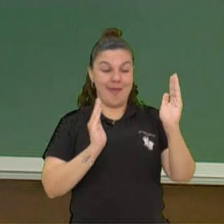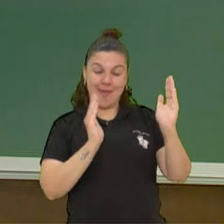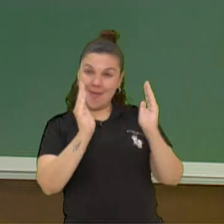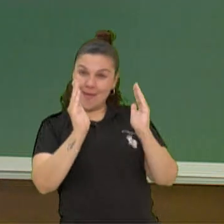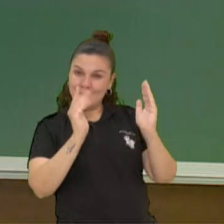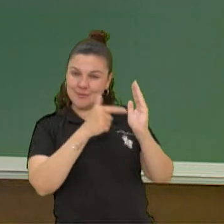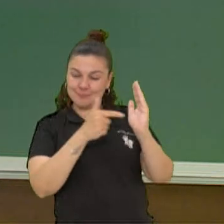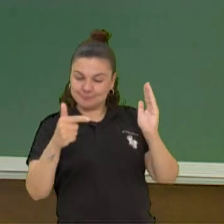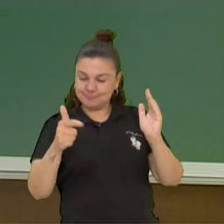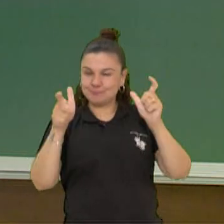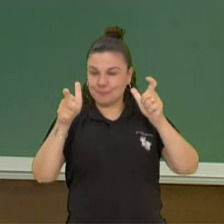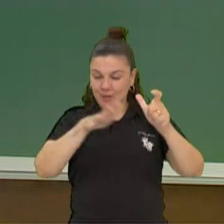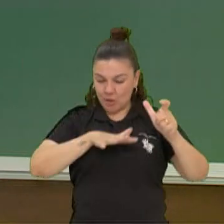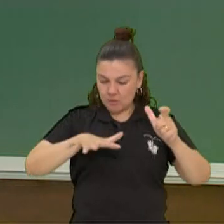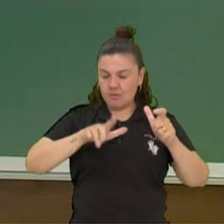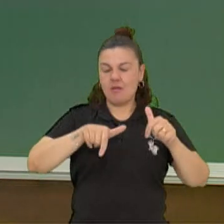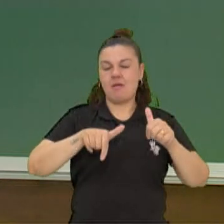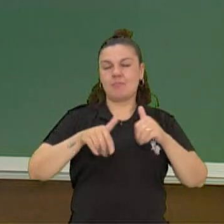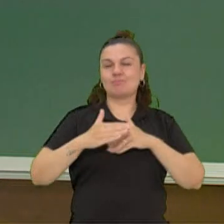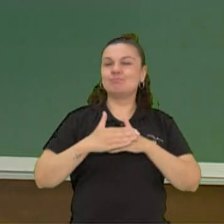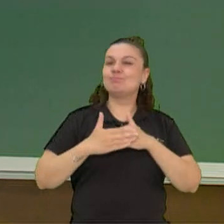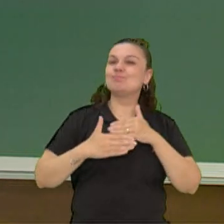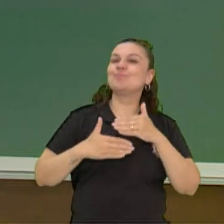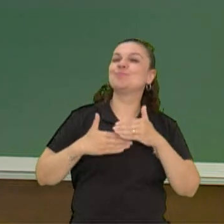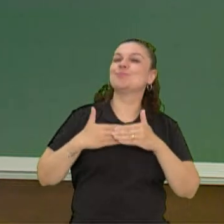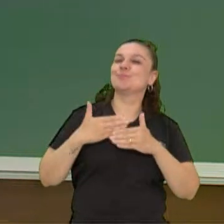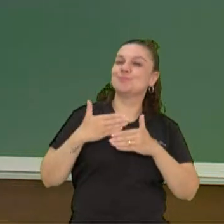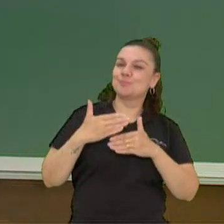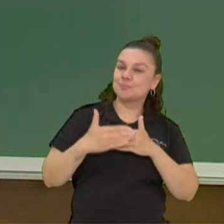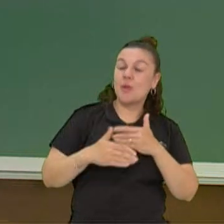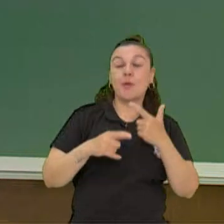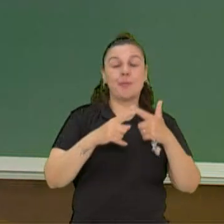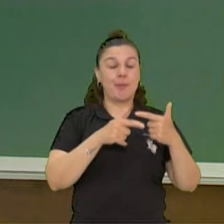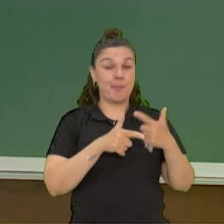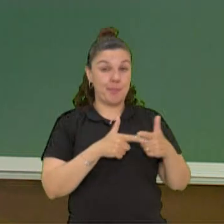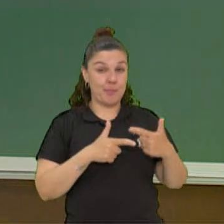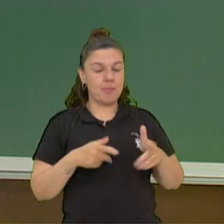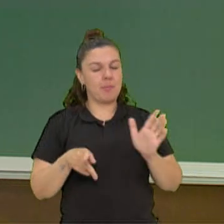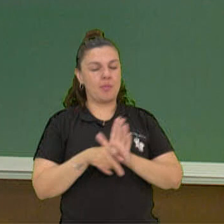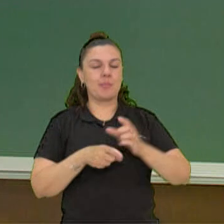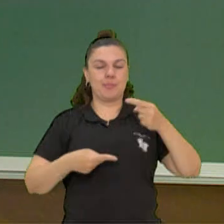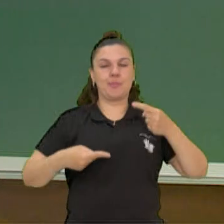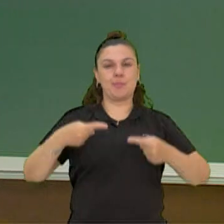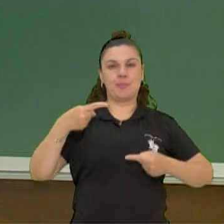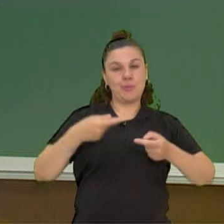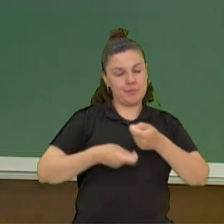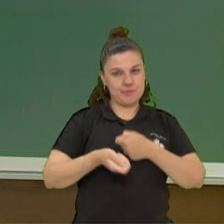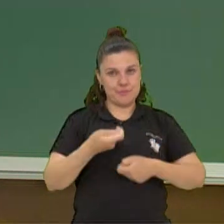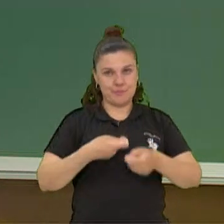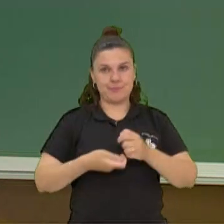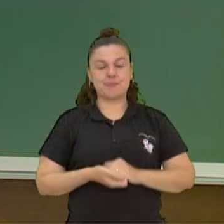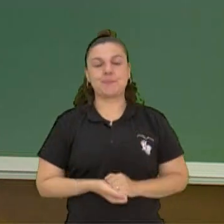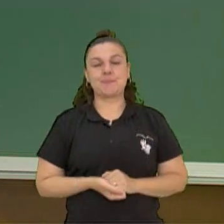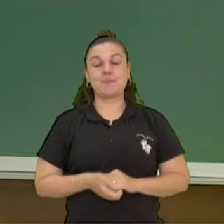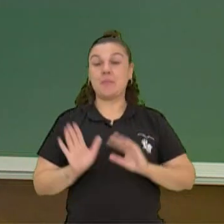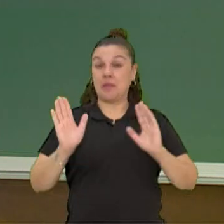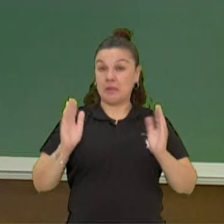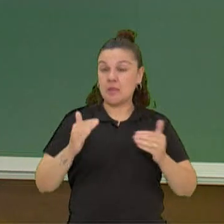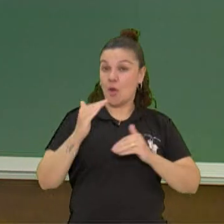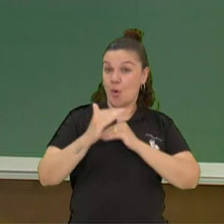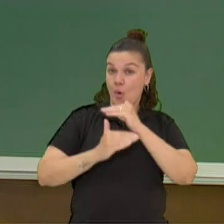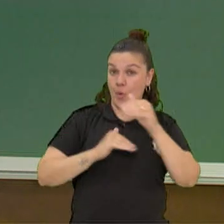esse processo acontece mais lentamente, devido a questões políticas e econômicas. Tá? Então, o